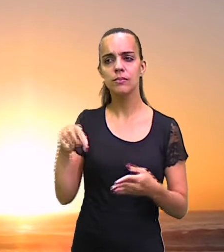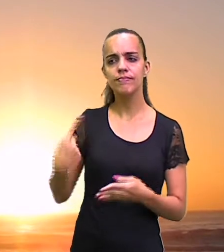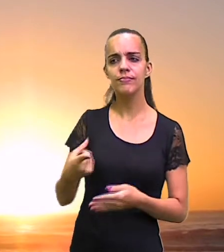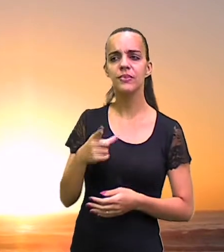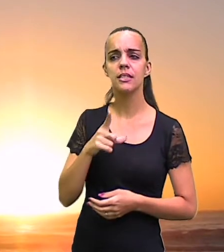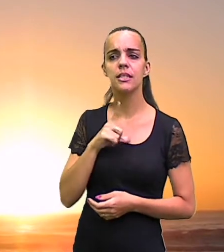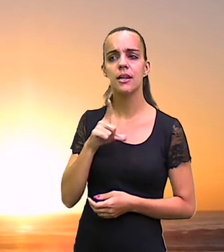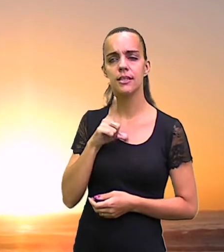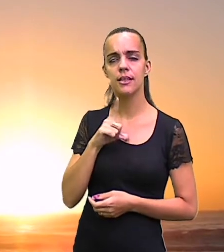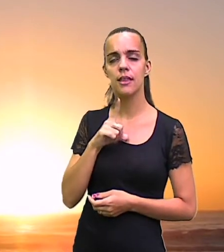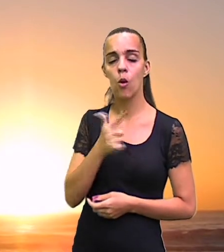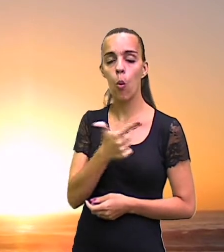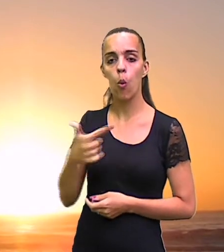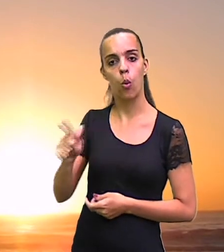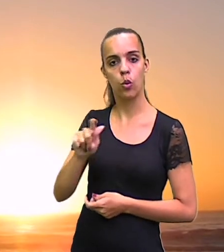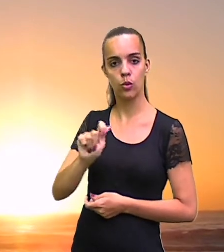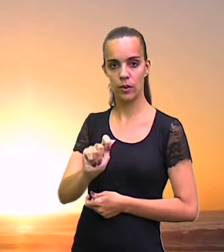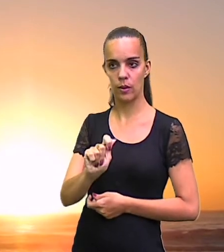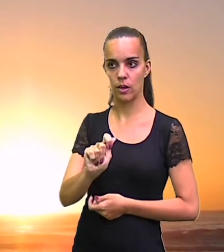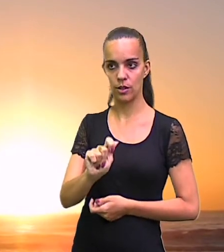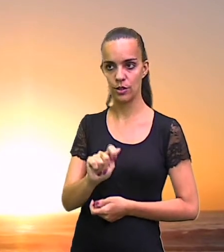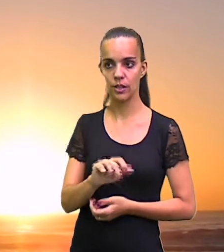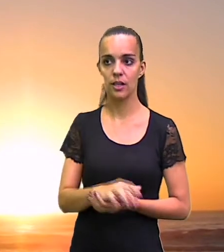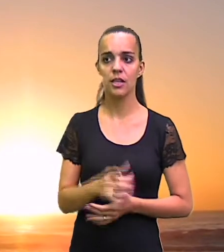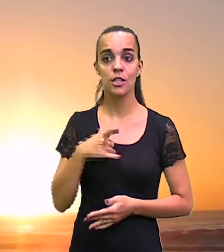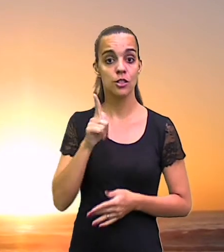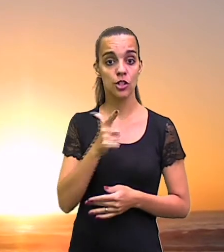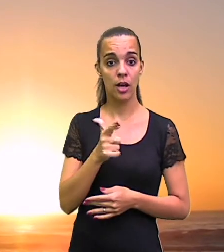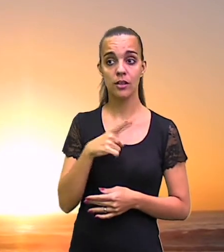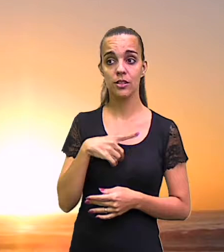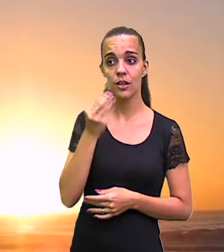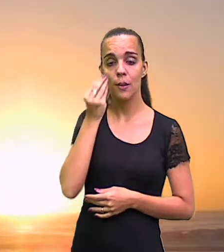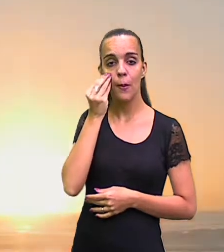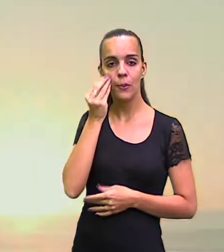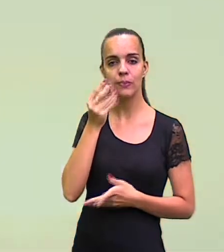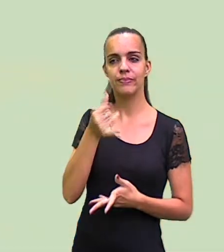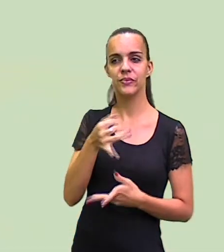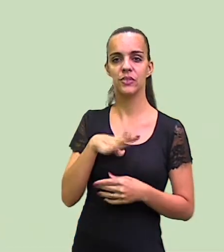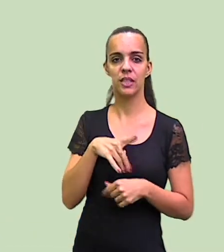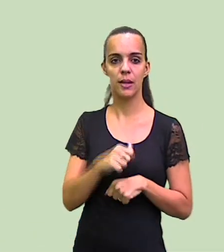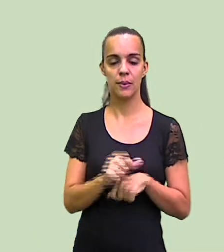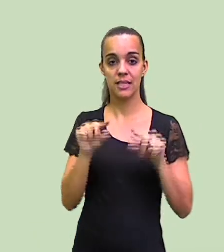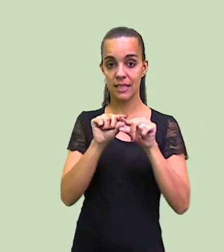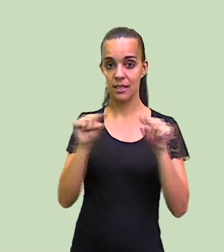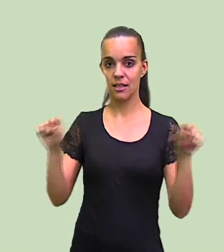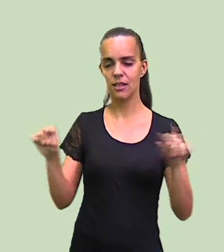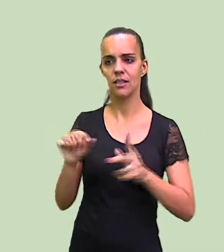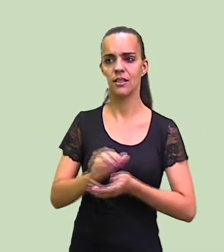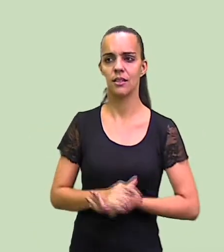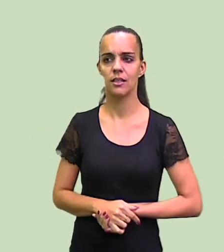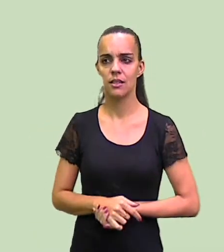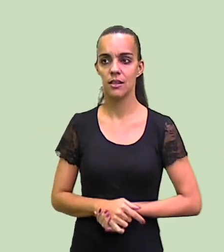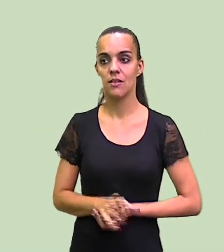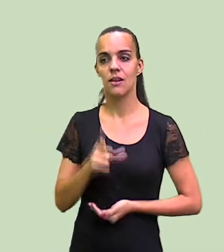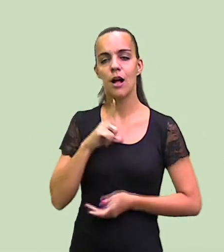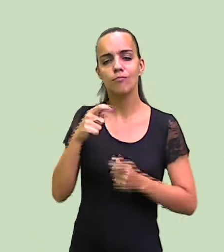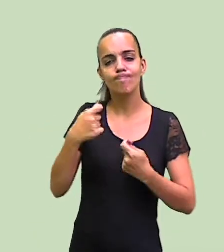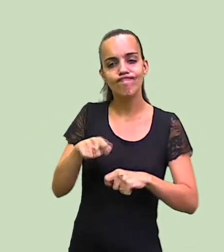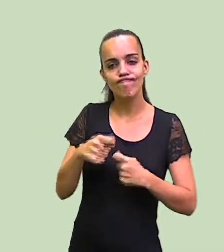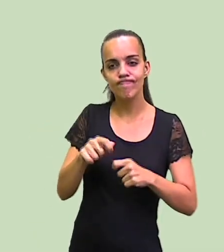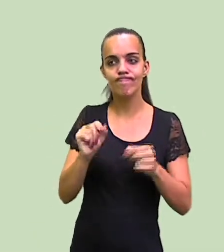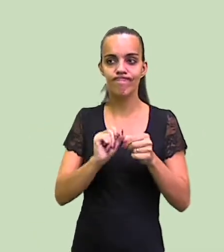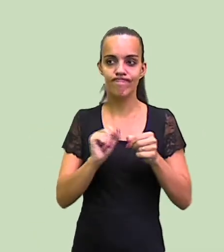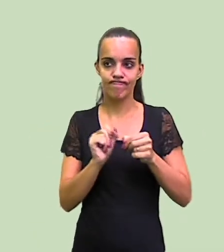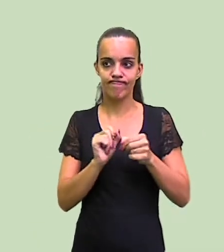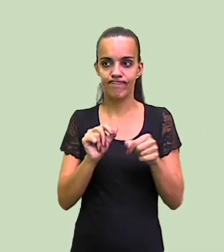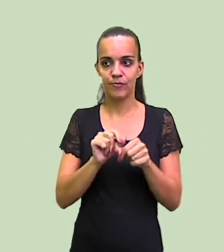tem outro A. Então faz o segundo teste, que é o teste da linha. O que você vai precisar fazer